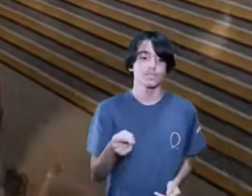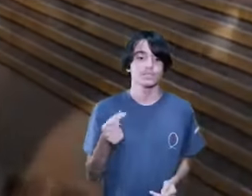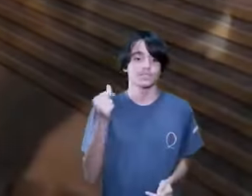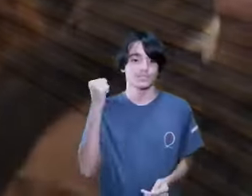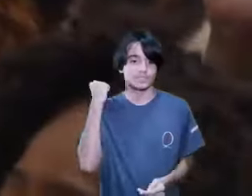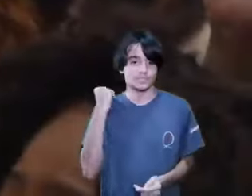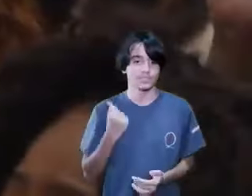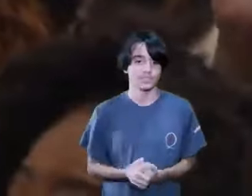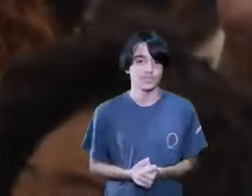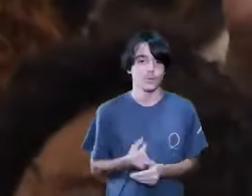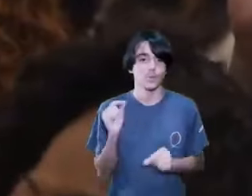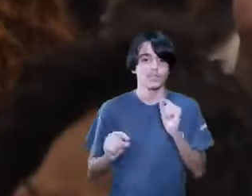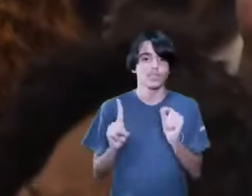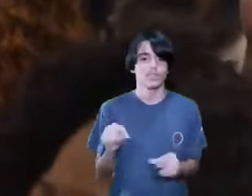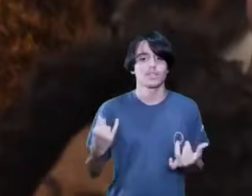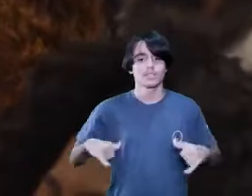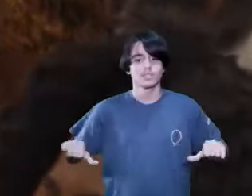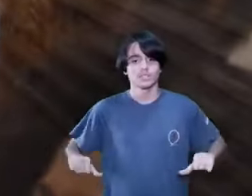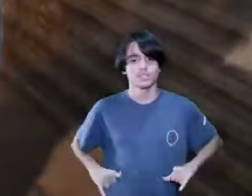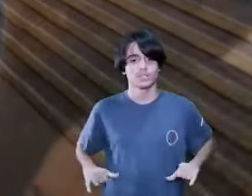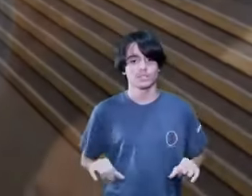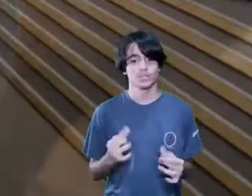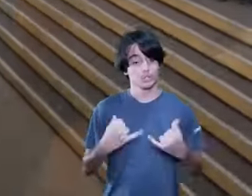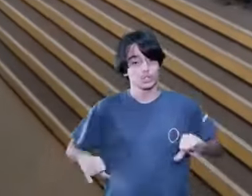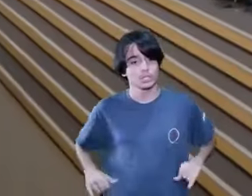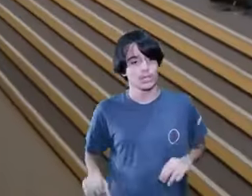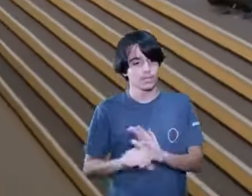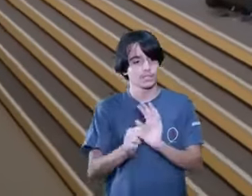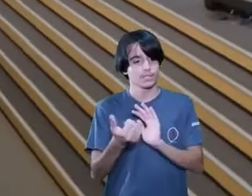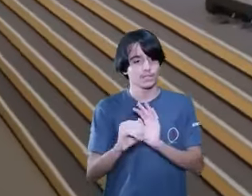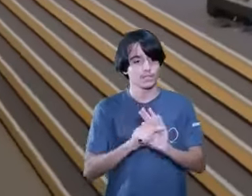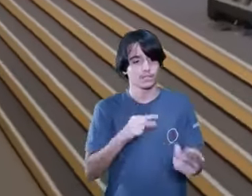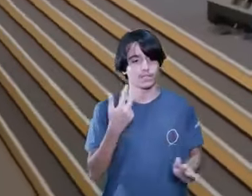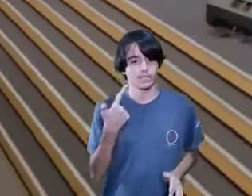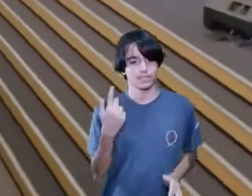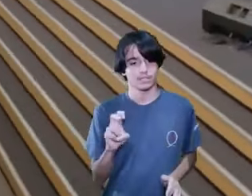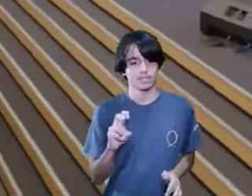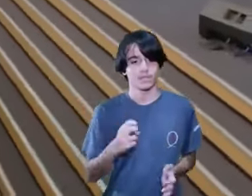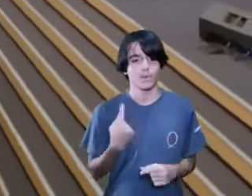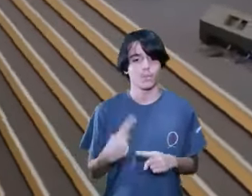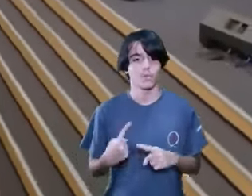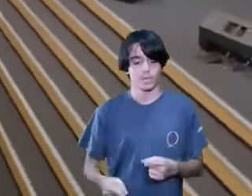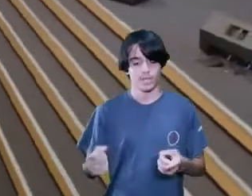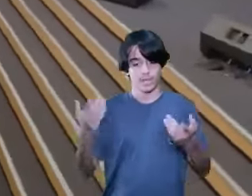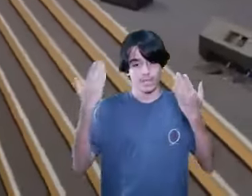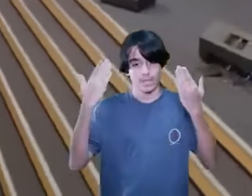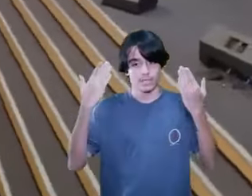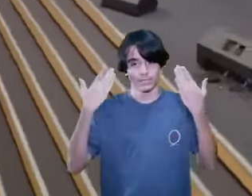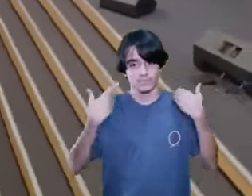O que é, Jó? Jó 19:25, porque